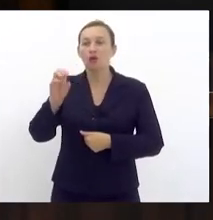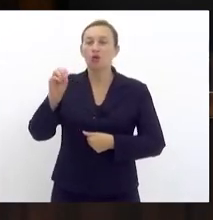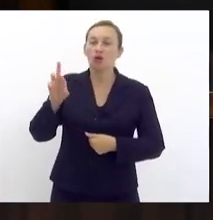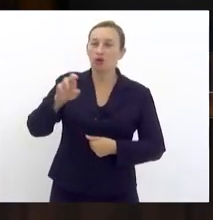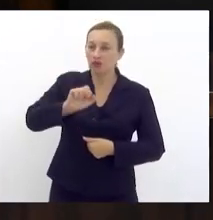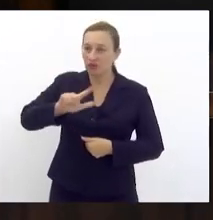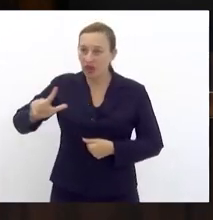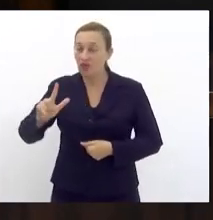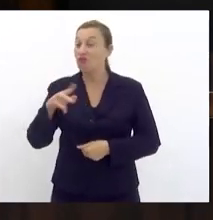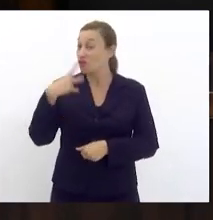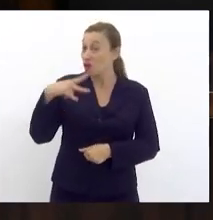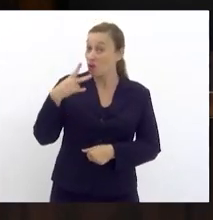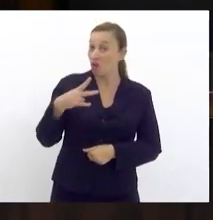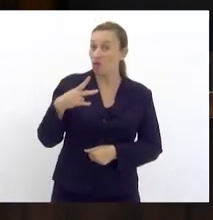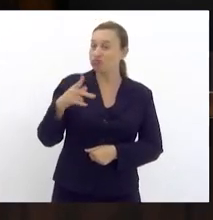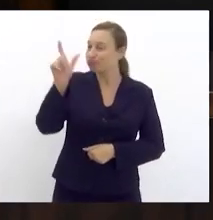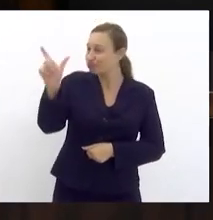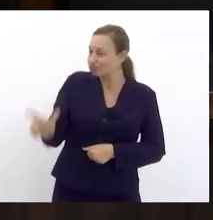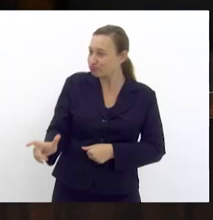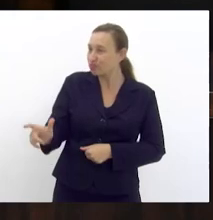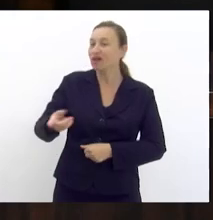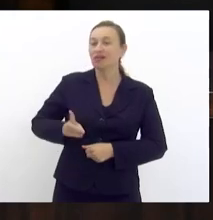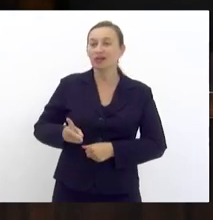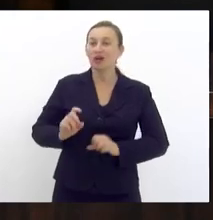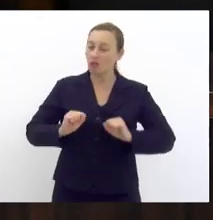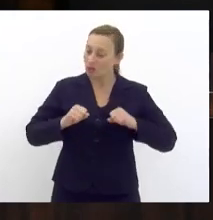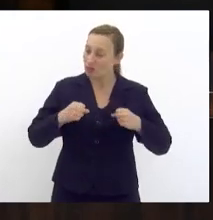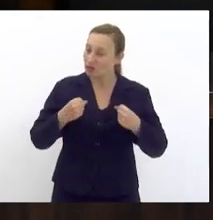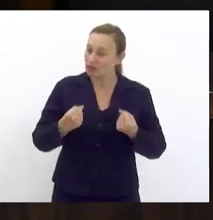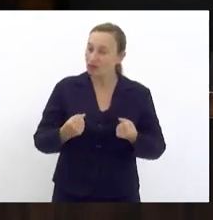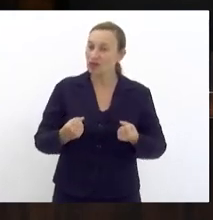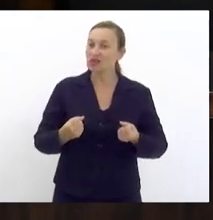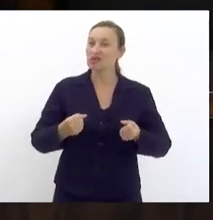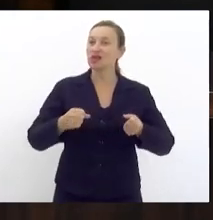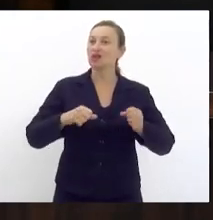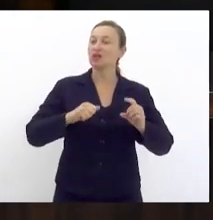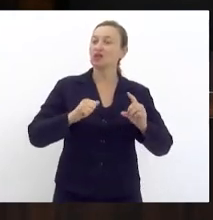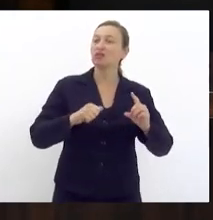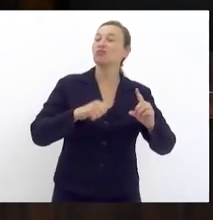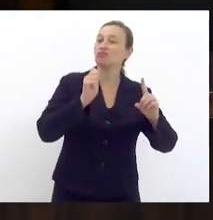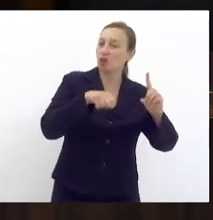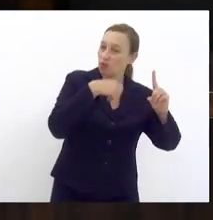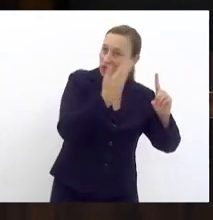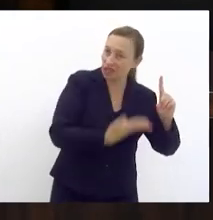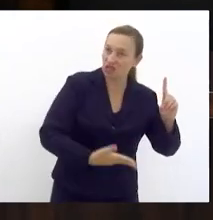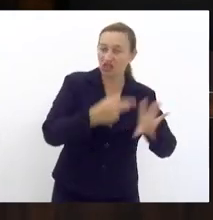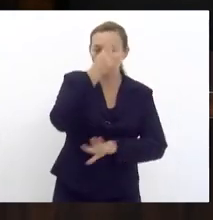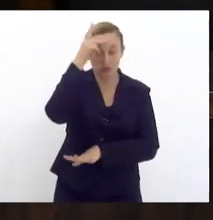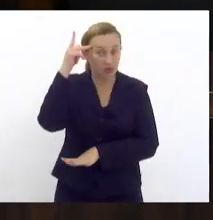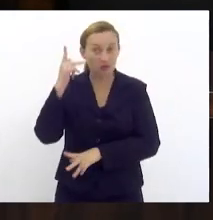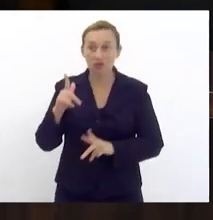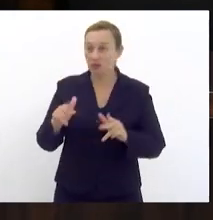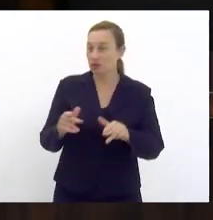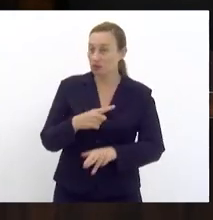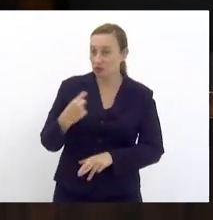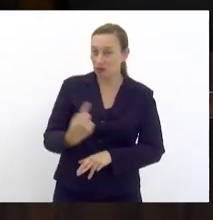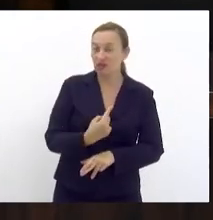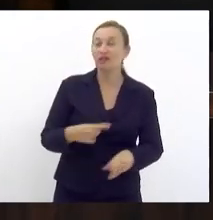senhor é uma pessoa que está sempre também procurando homenagear. Quero também aqui, tá,